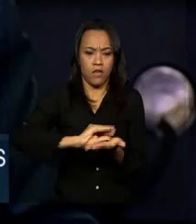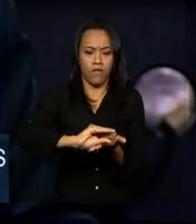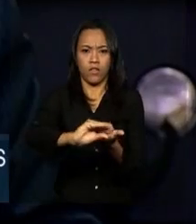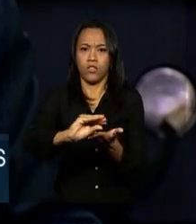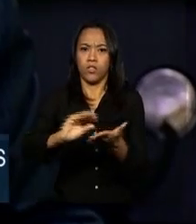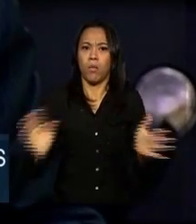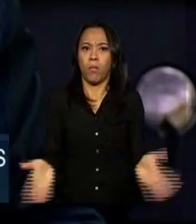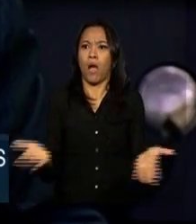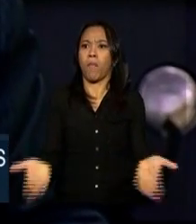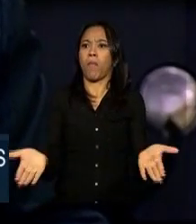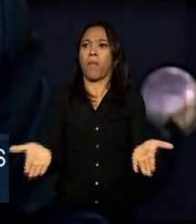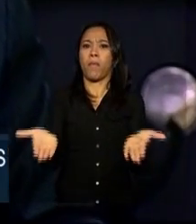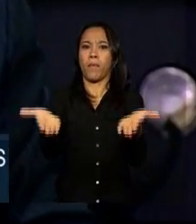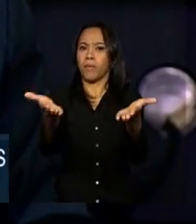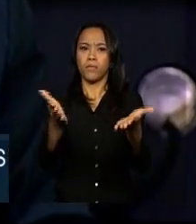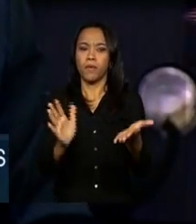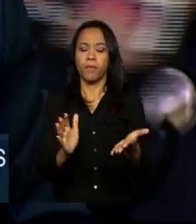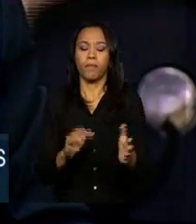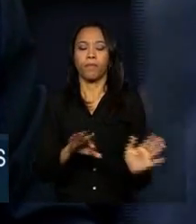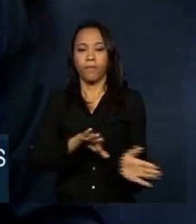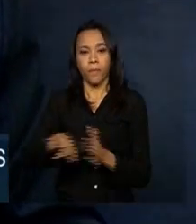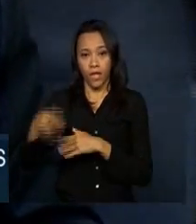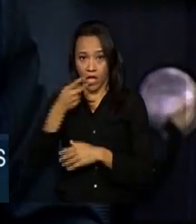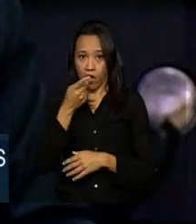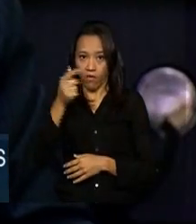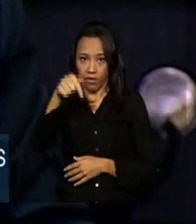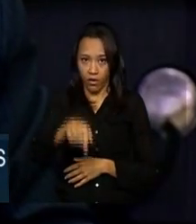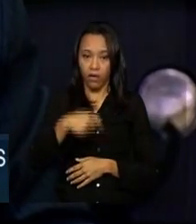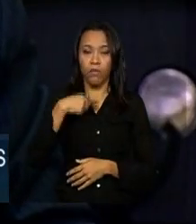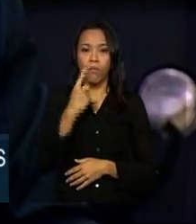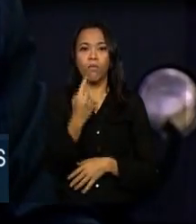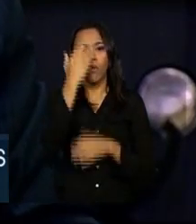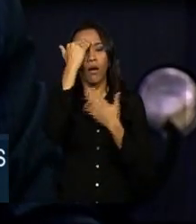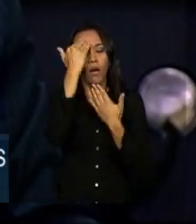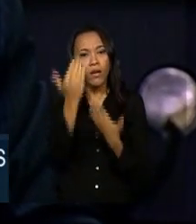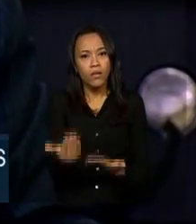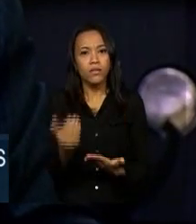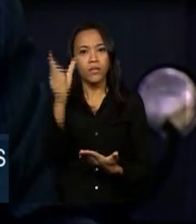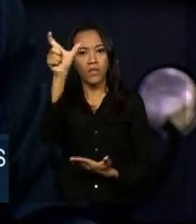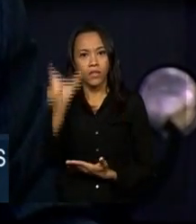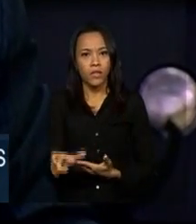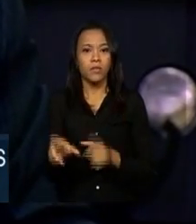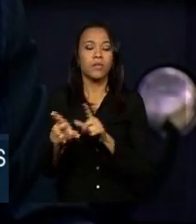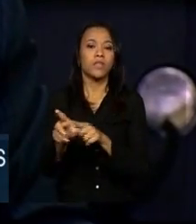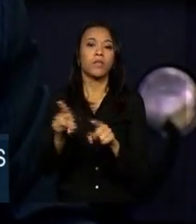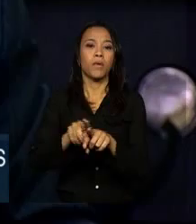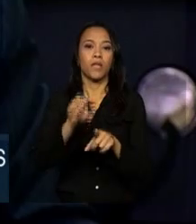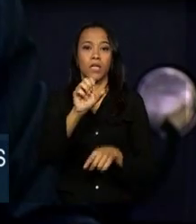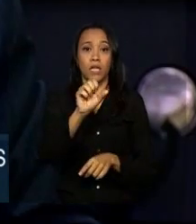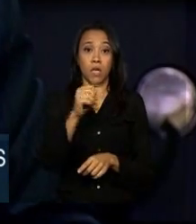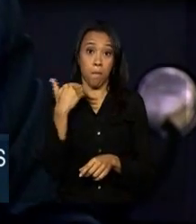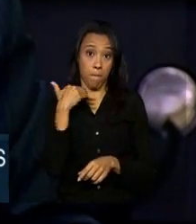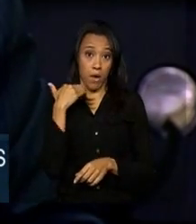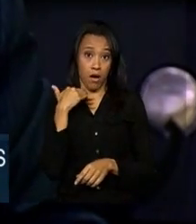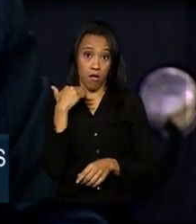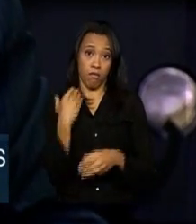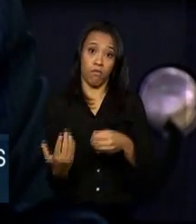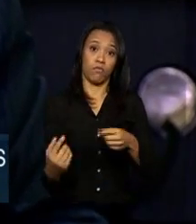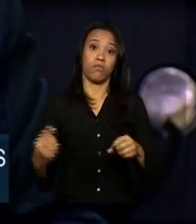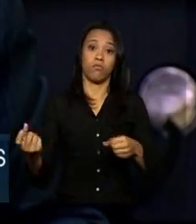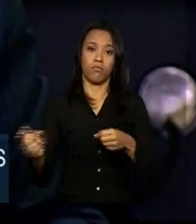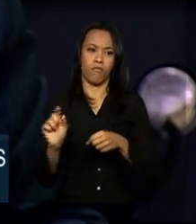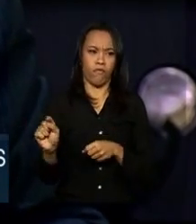registrar um agradecimento eh ao às superintendências e aos bancos parceiros